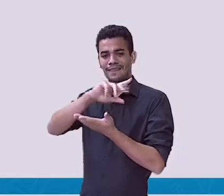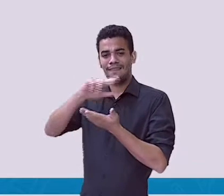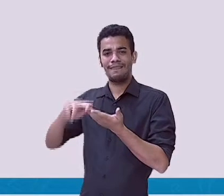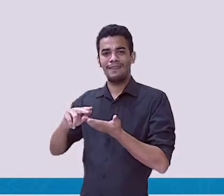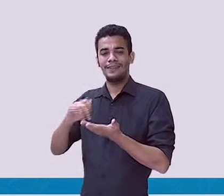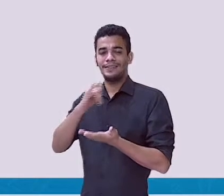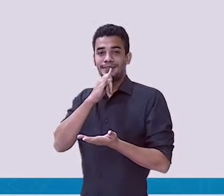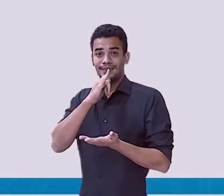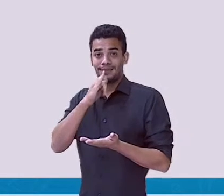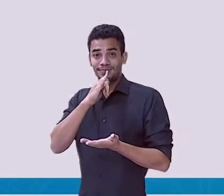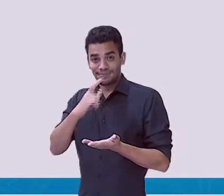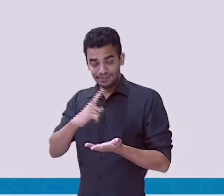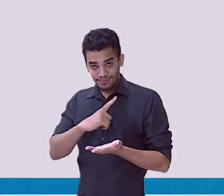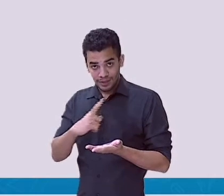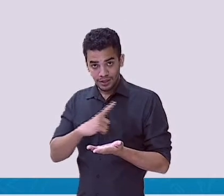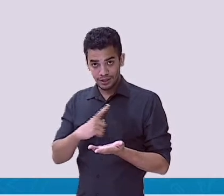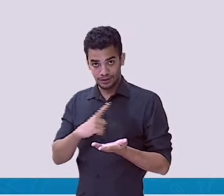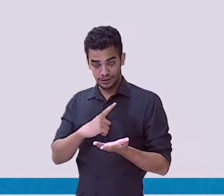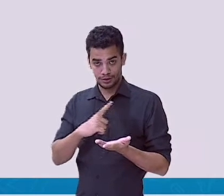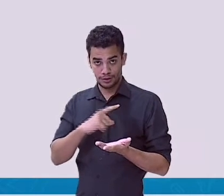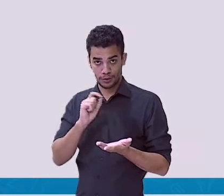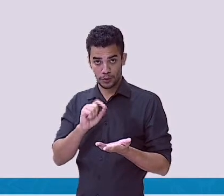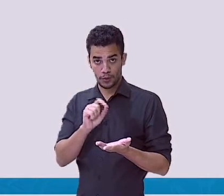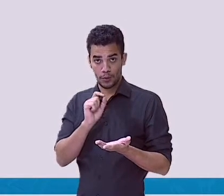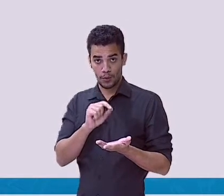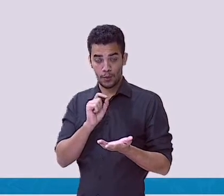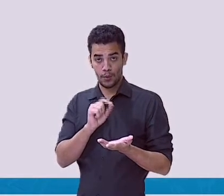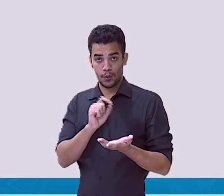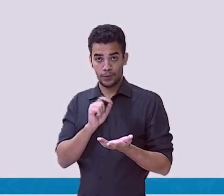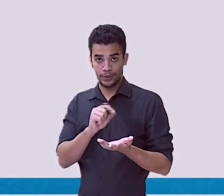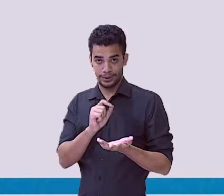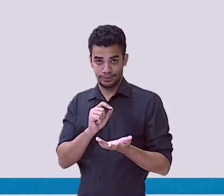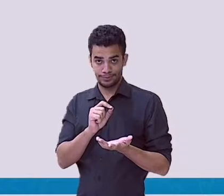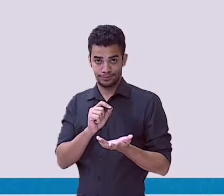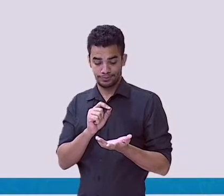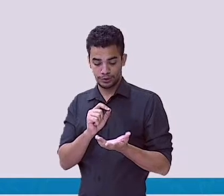os glóbulos brancos e as plaquetas.